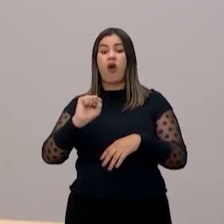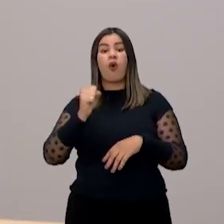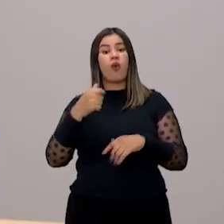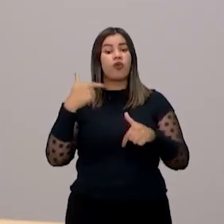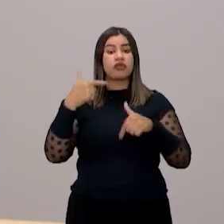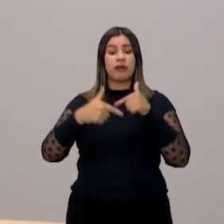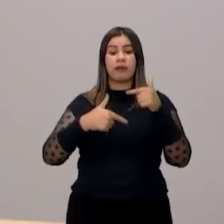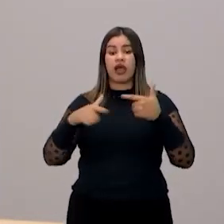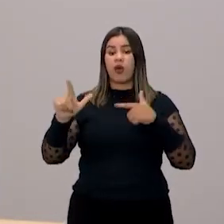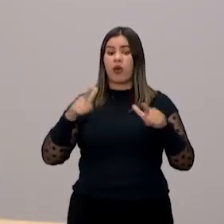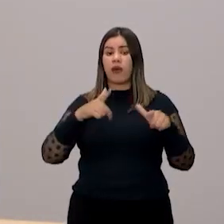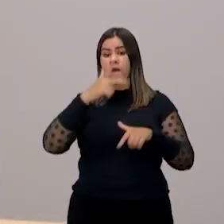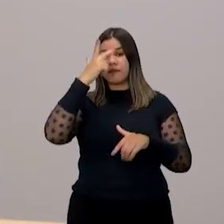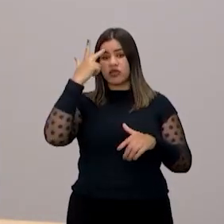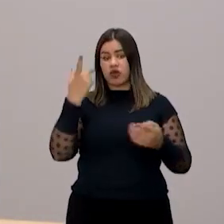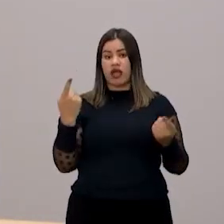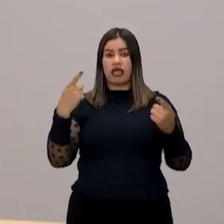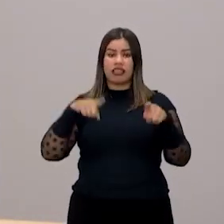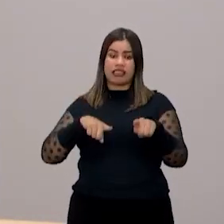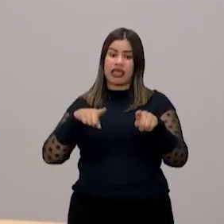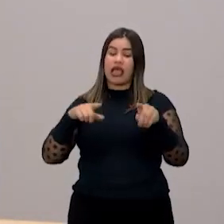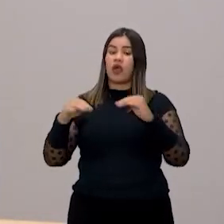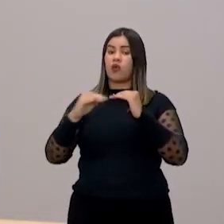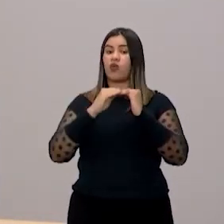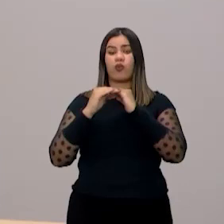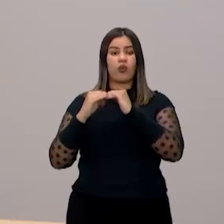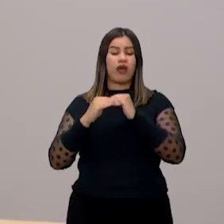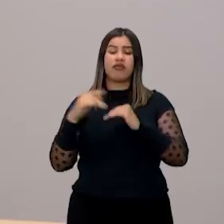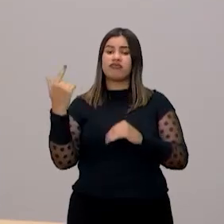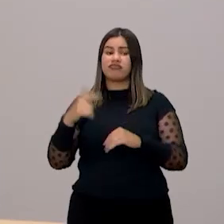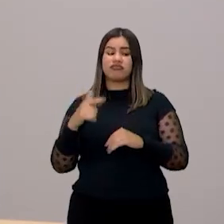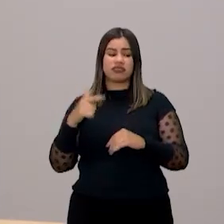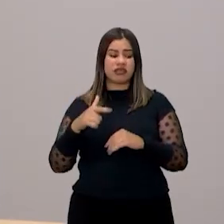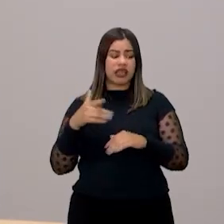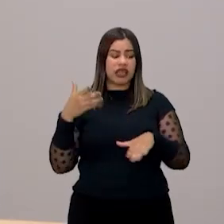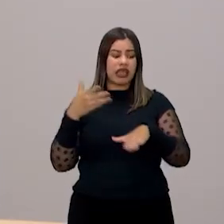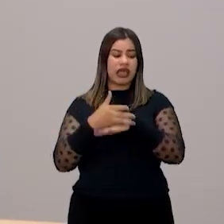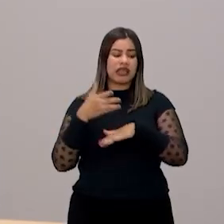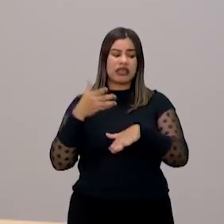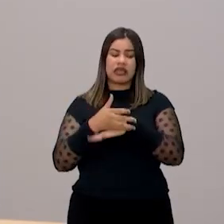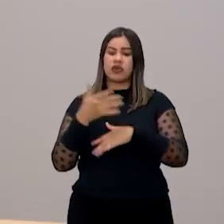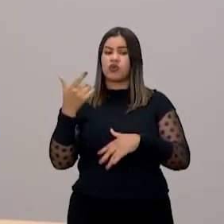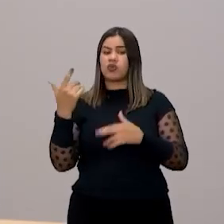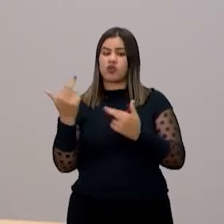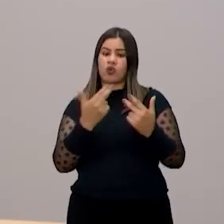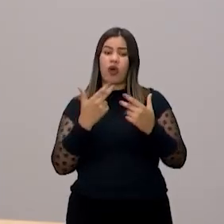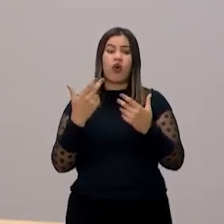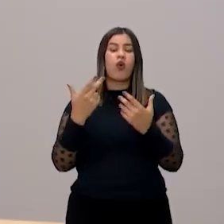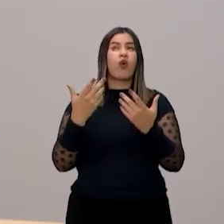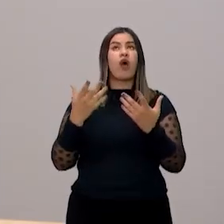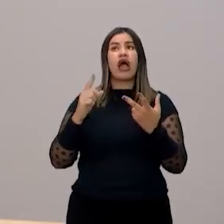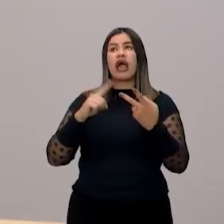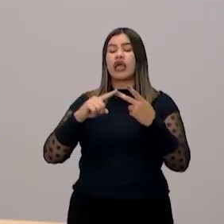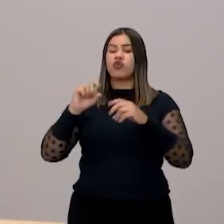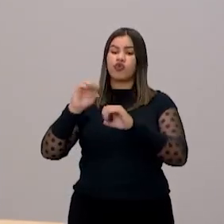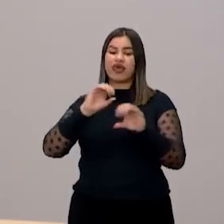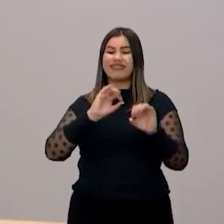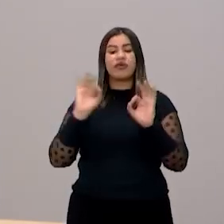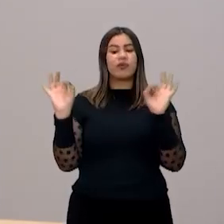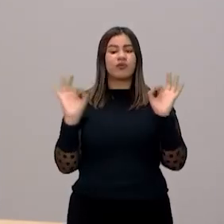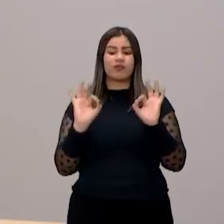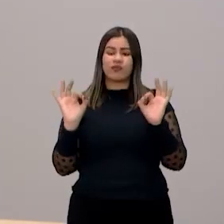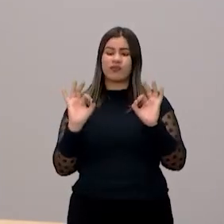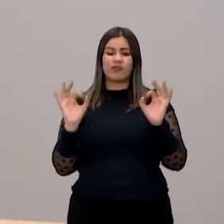sabe que as pessoas não estão concorrendo em condições iguais. Elas não tiveram as mesmas oportunidades de educação, elas não tiveram as